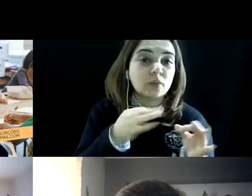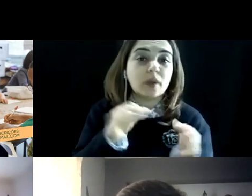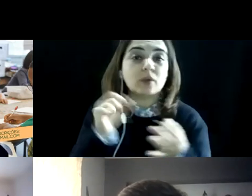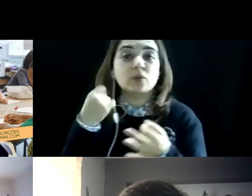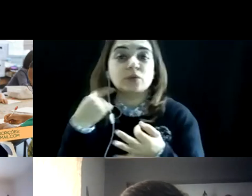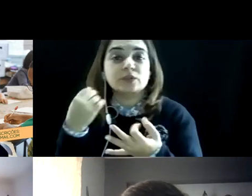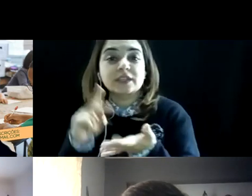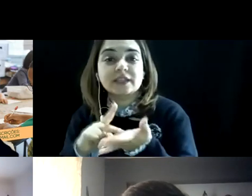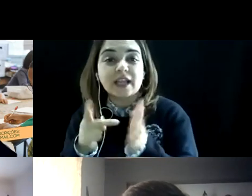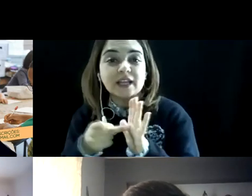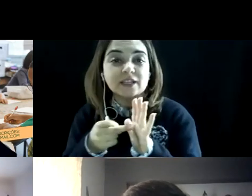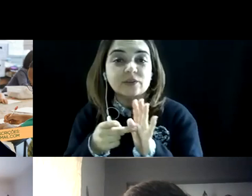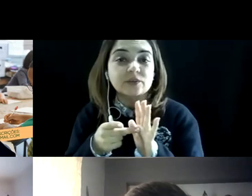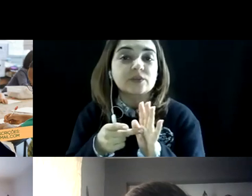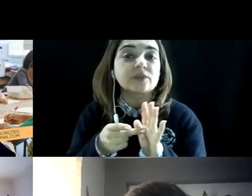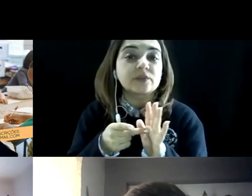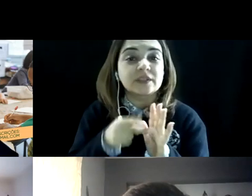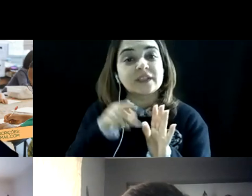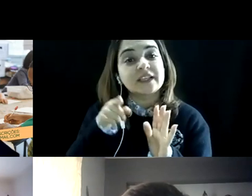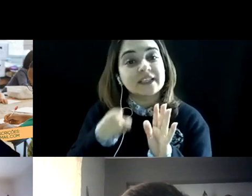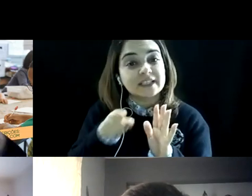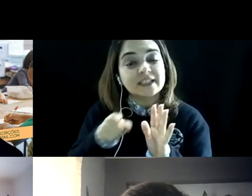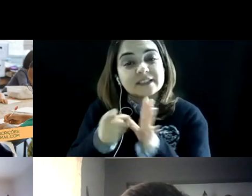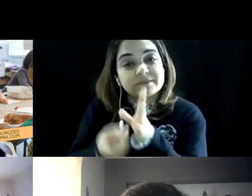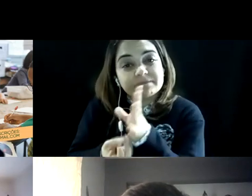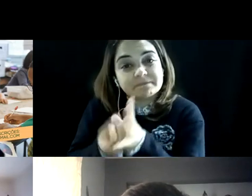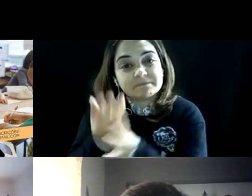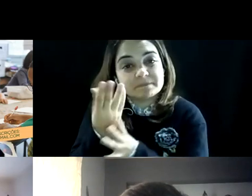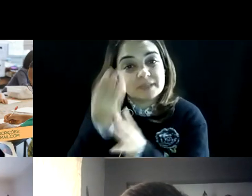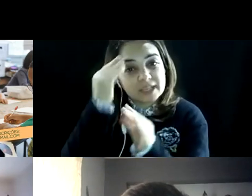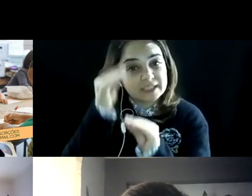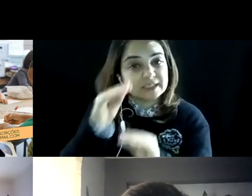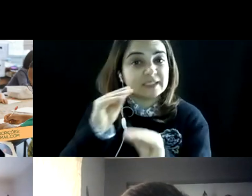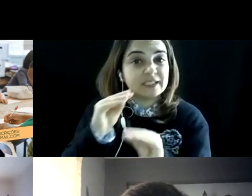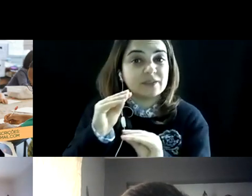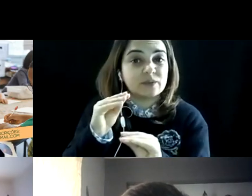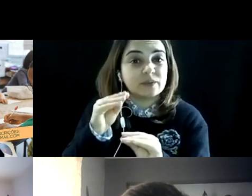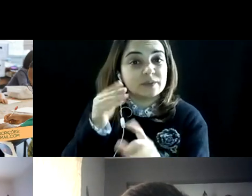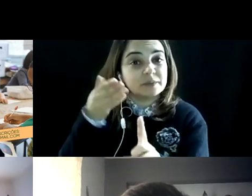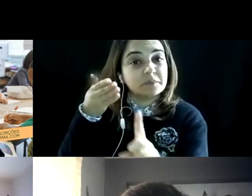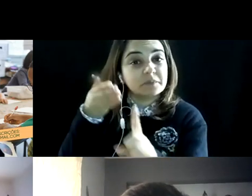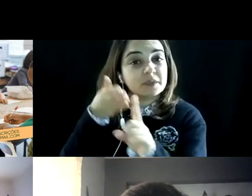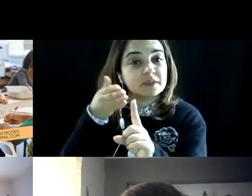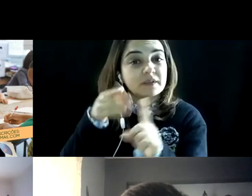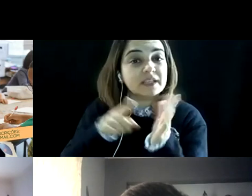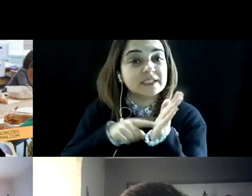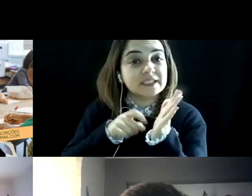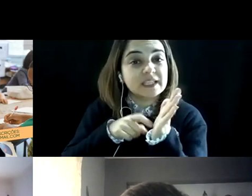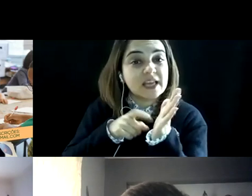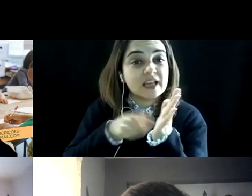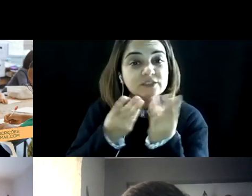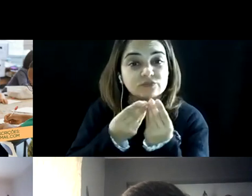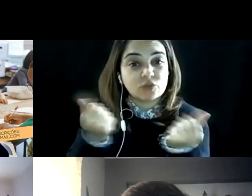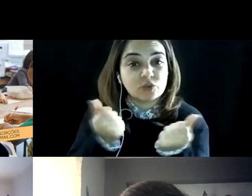e nasce também de uma concepção muito produtivista, que é o ensino para satisfazer as necessidades imediatas do